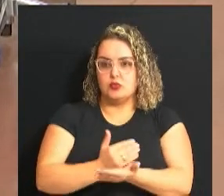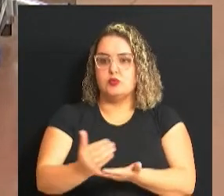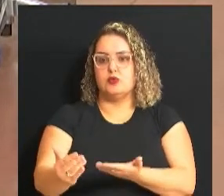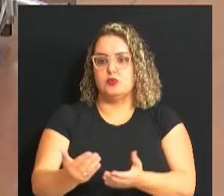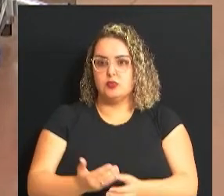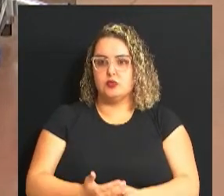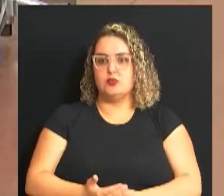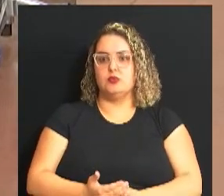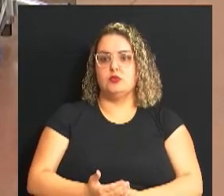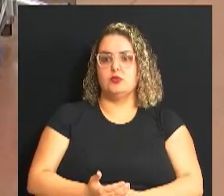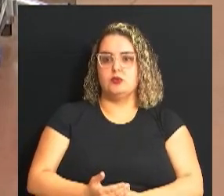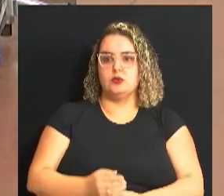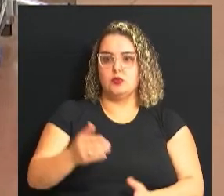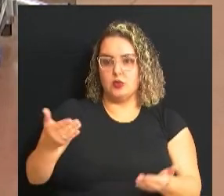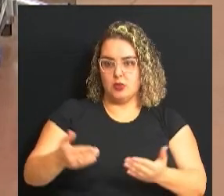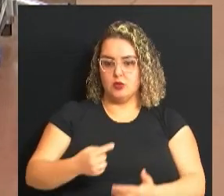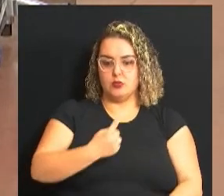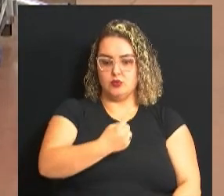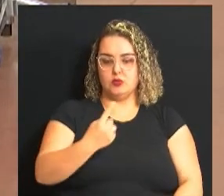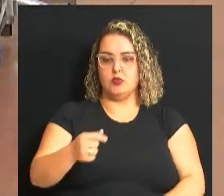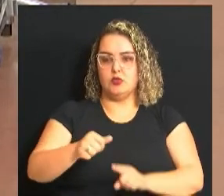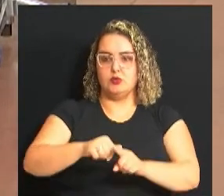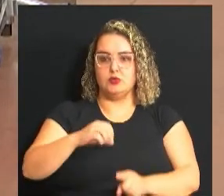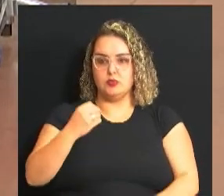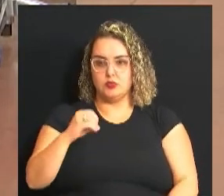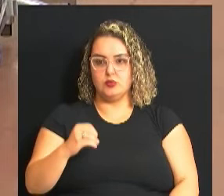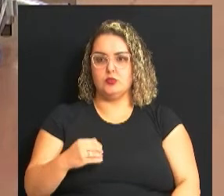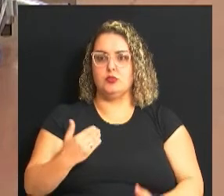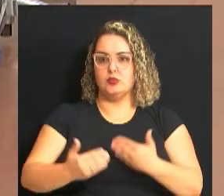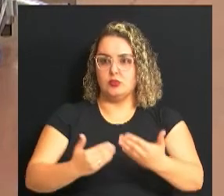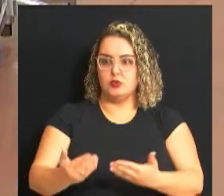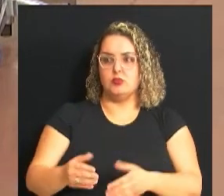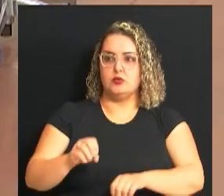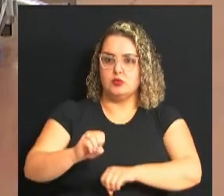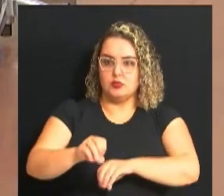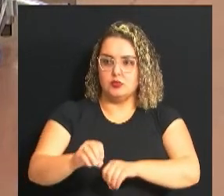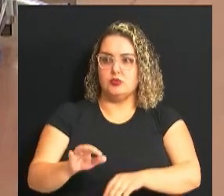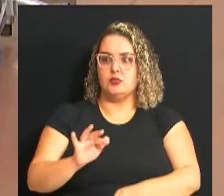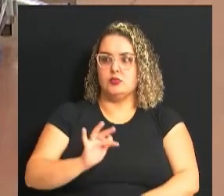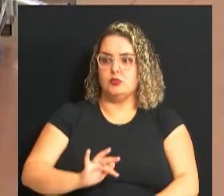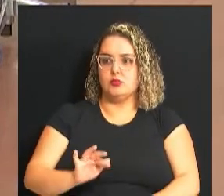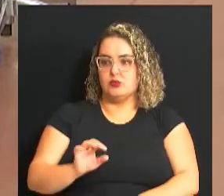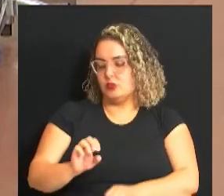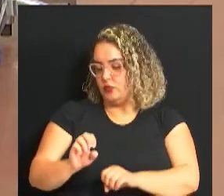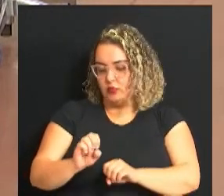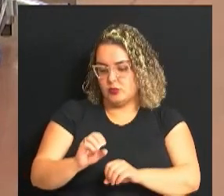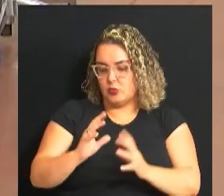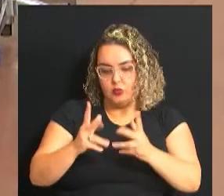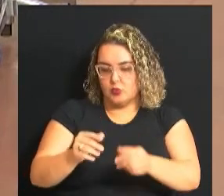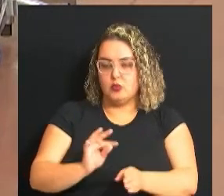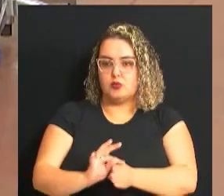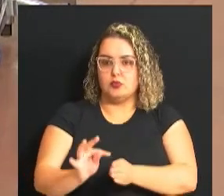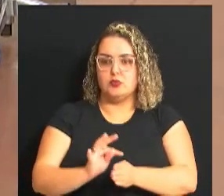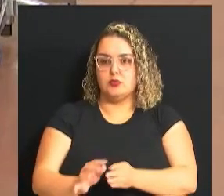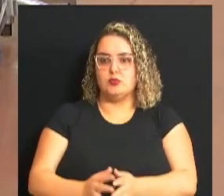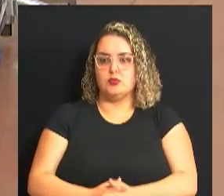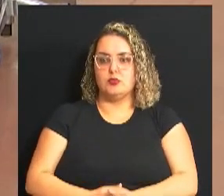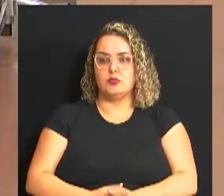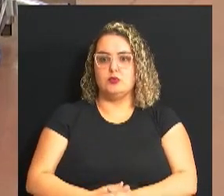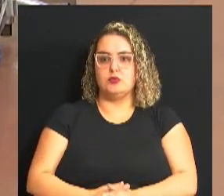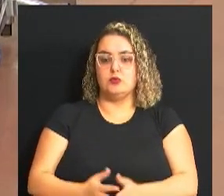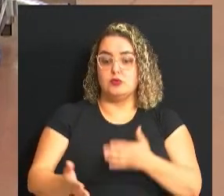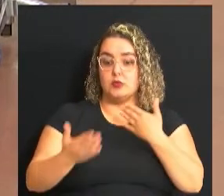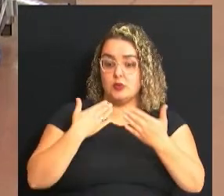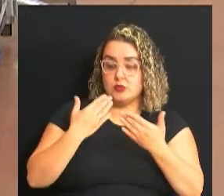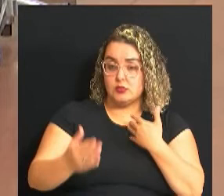inicia agora no dia 11 de outubro, um processo de formação com todos os conselheiros tutelares. E, nesse diálogo, a